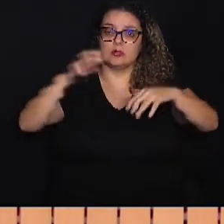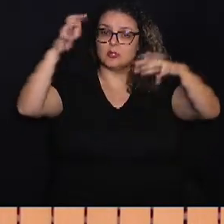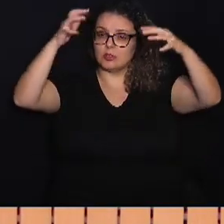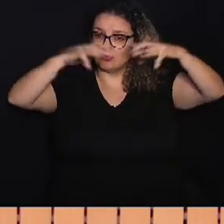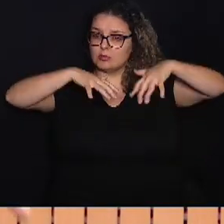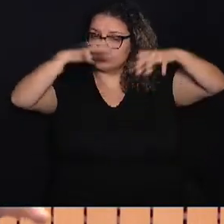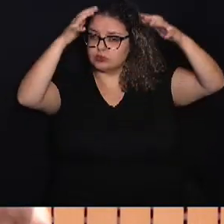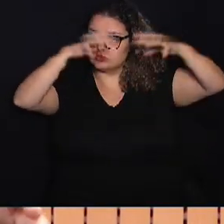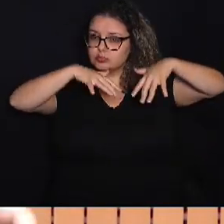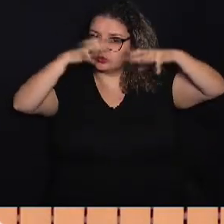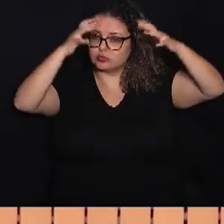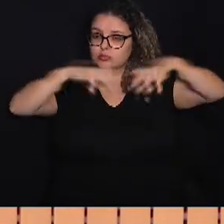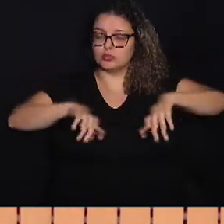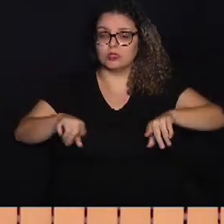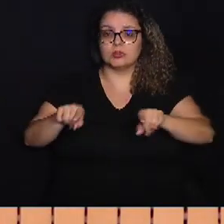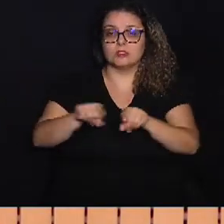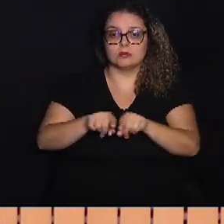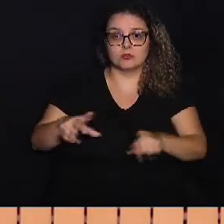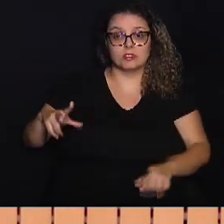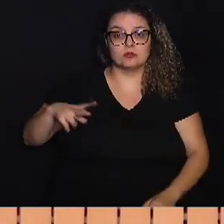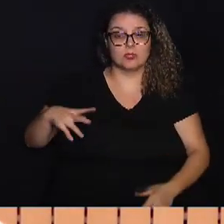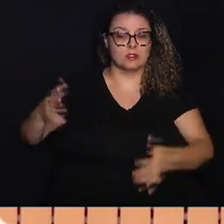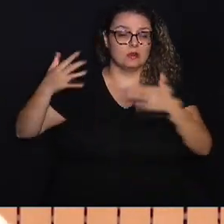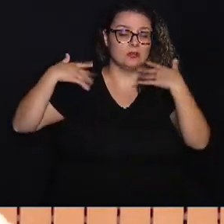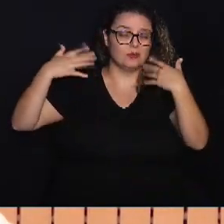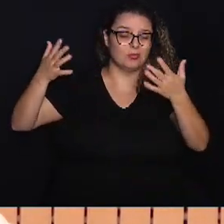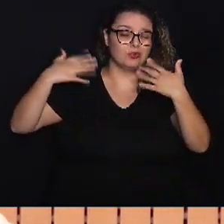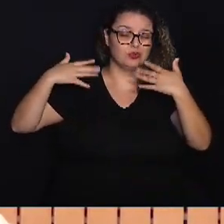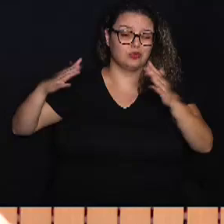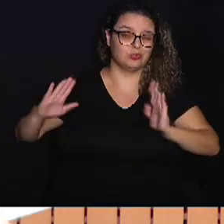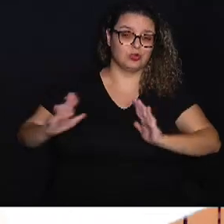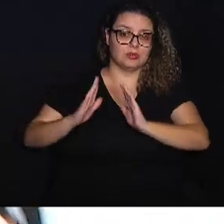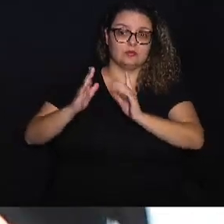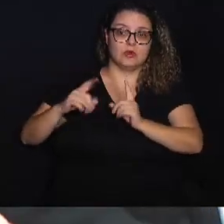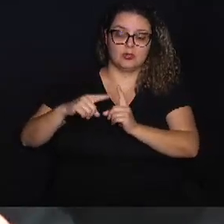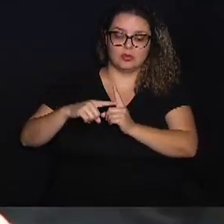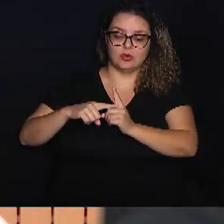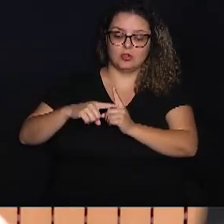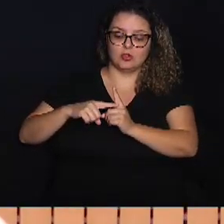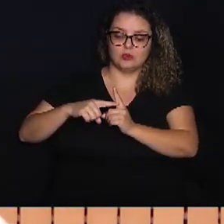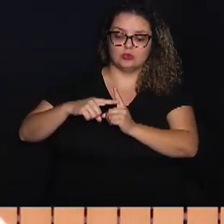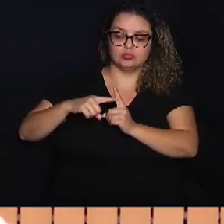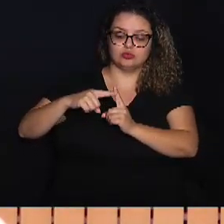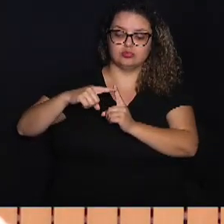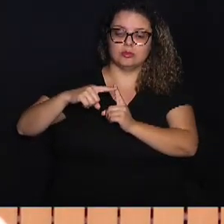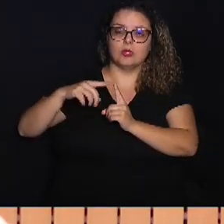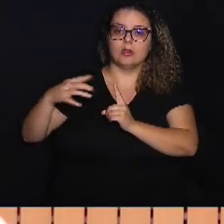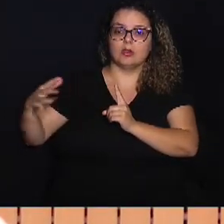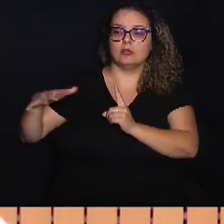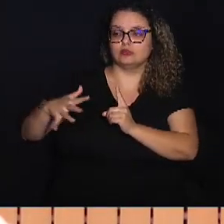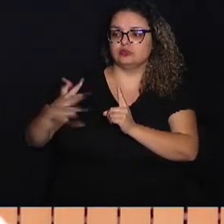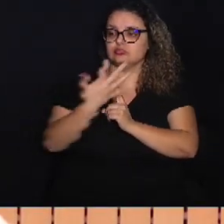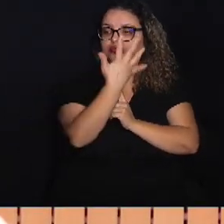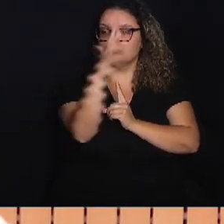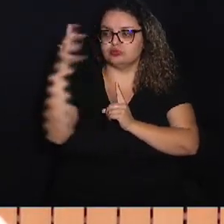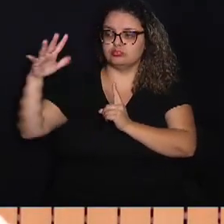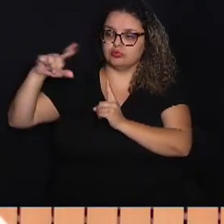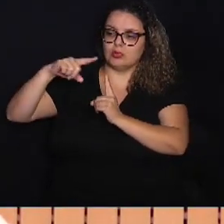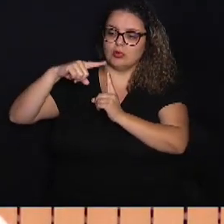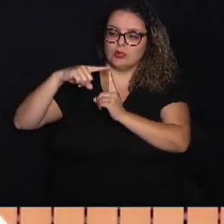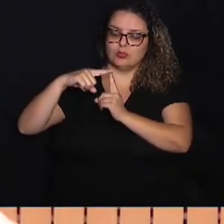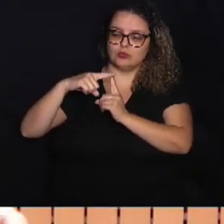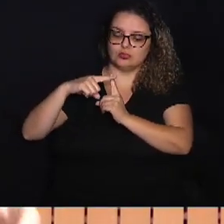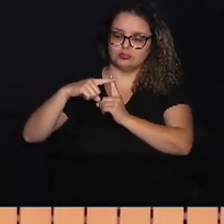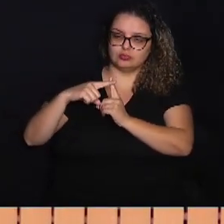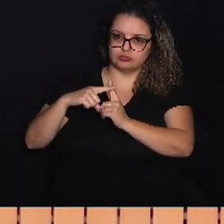e em particular esse calorão que nós estamos enfrentando né diminuindo ilhas de calor enfim